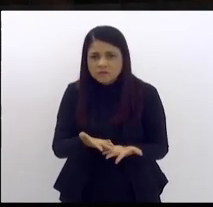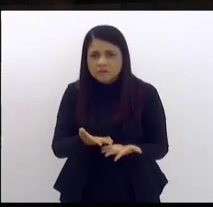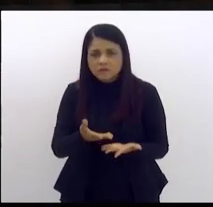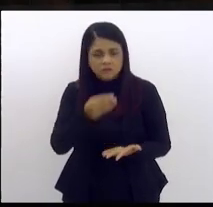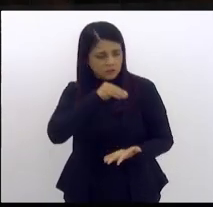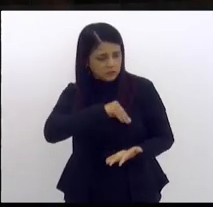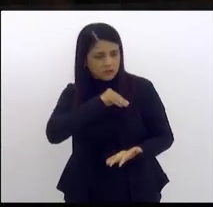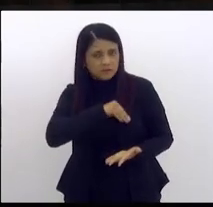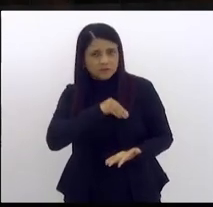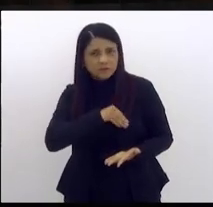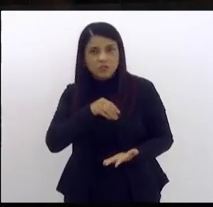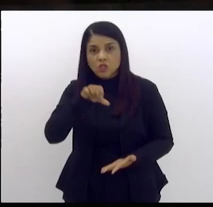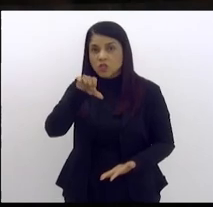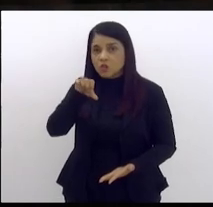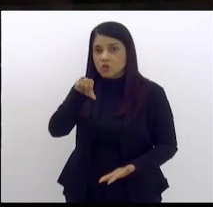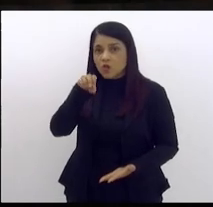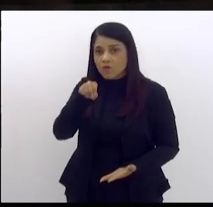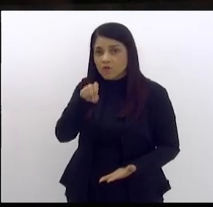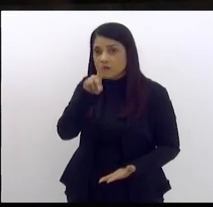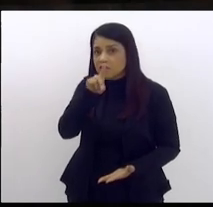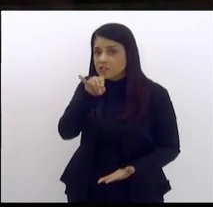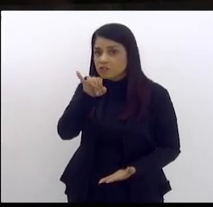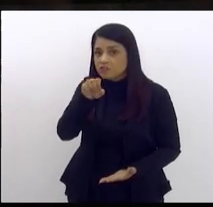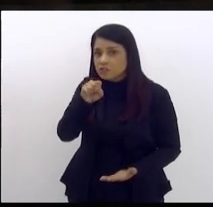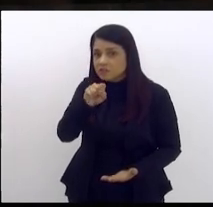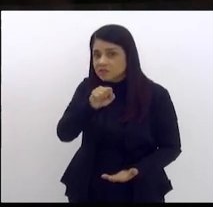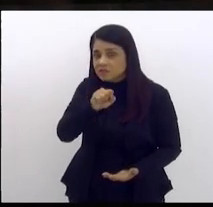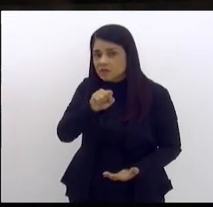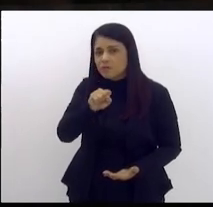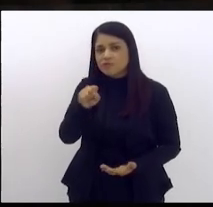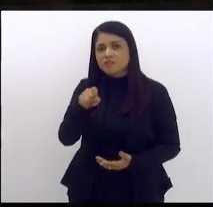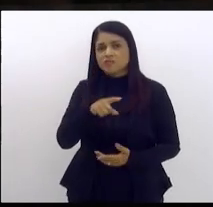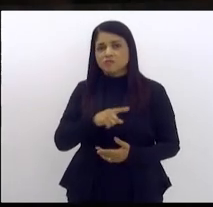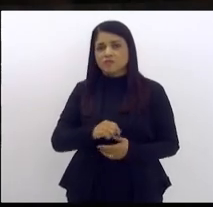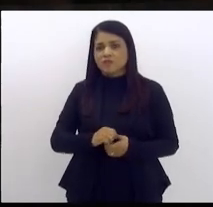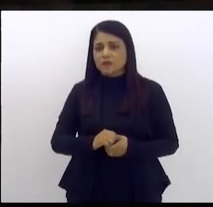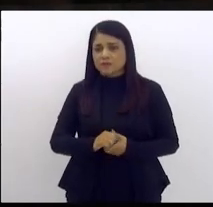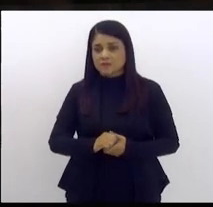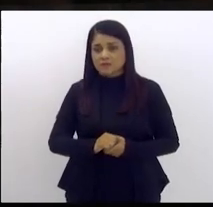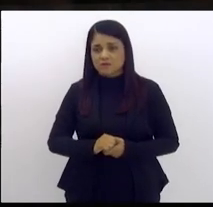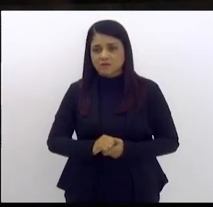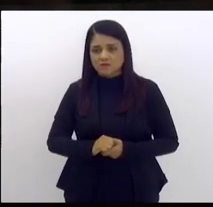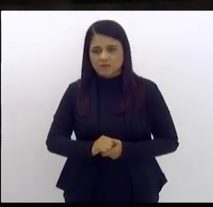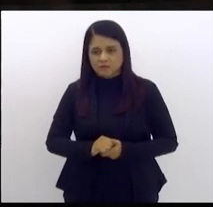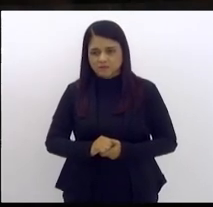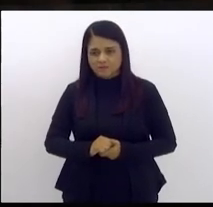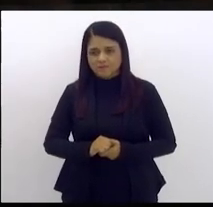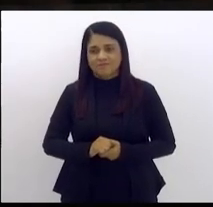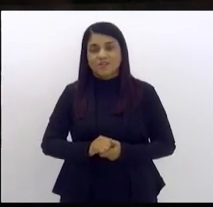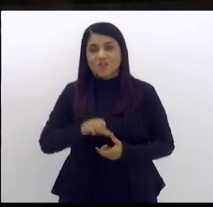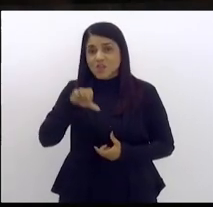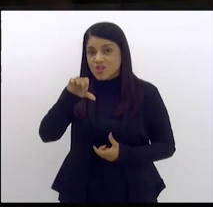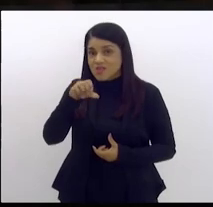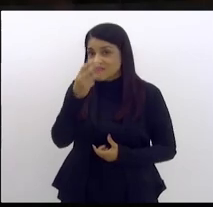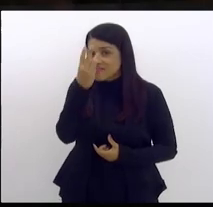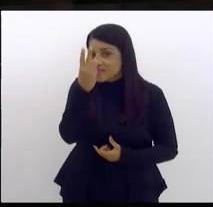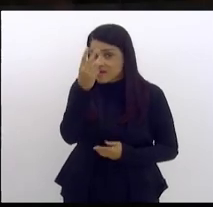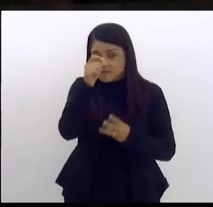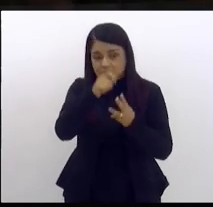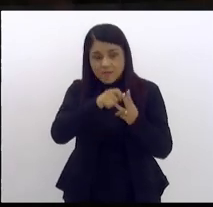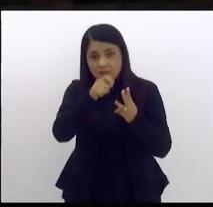receber há 90 dias são 90 dias 3 meses